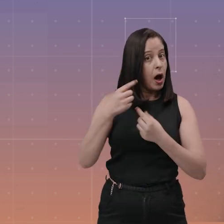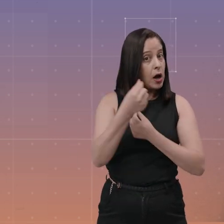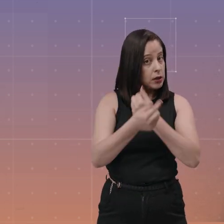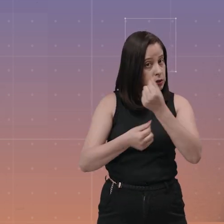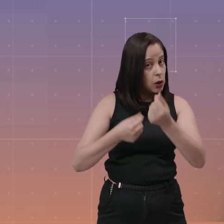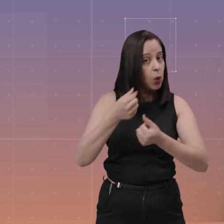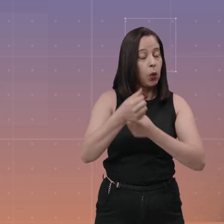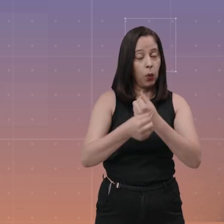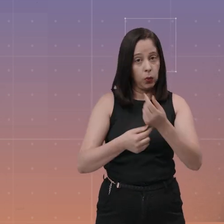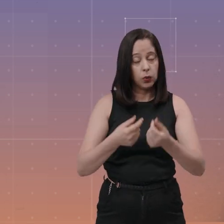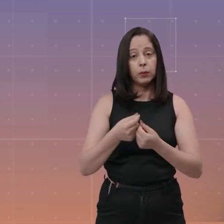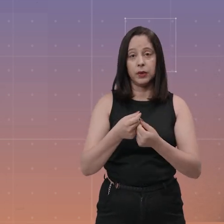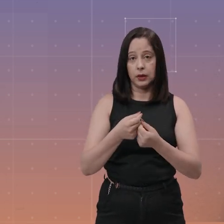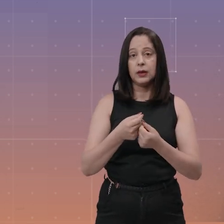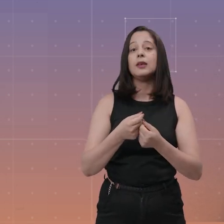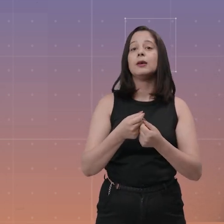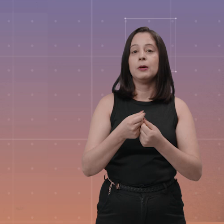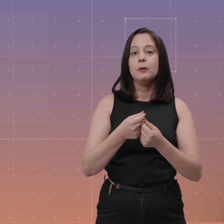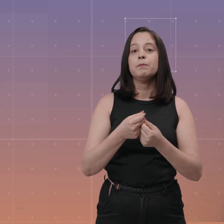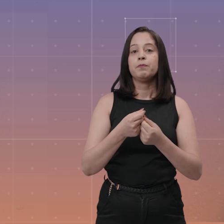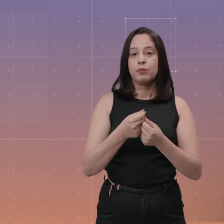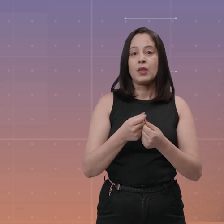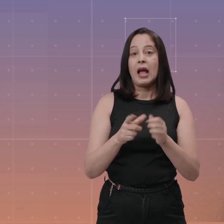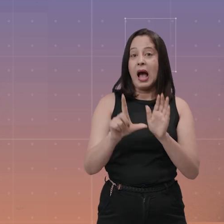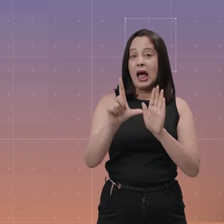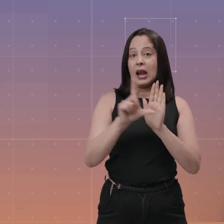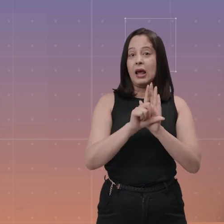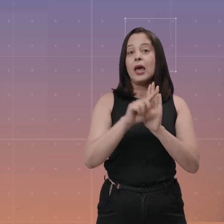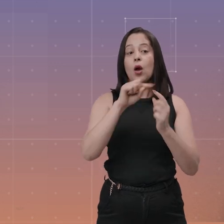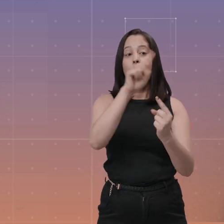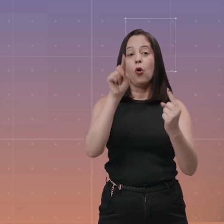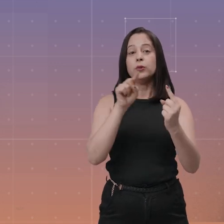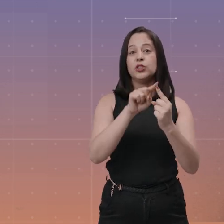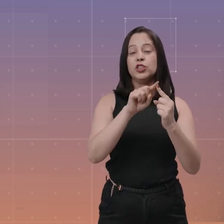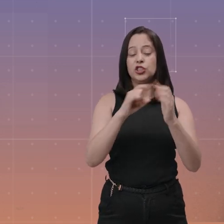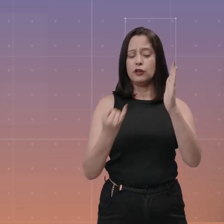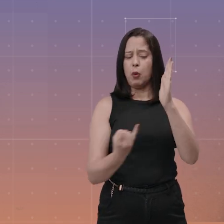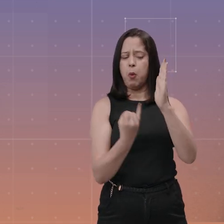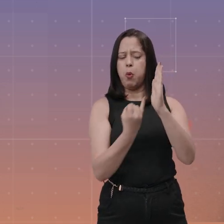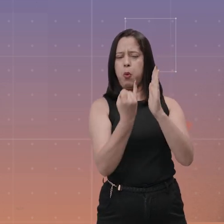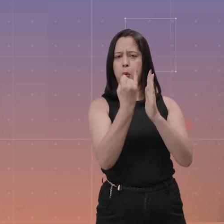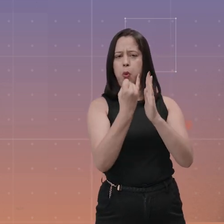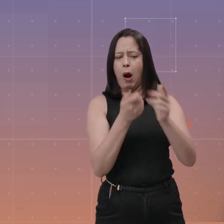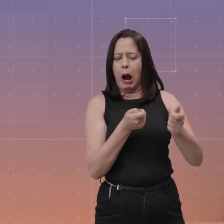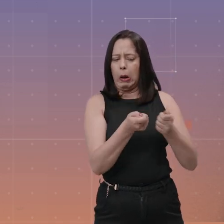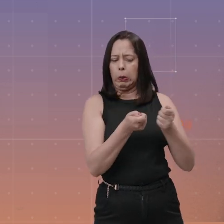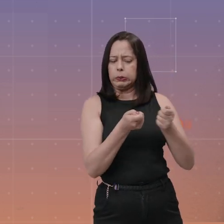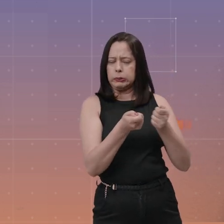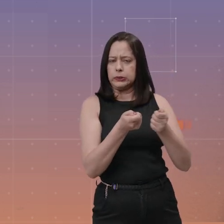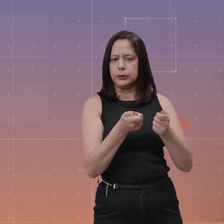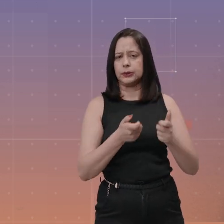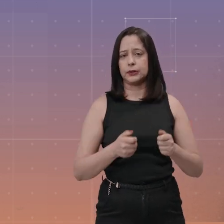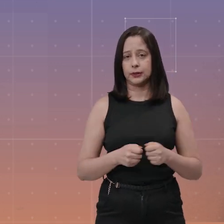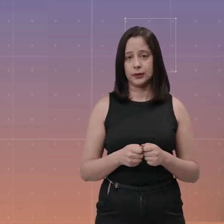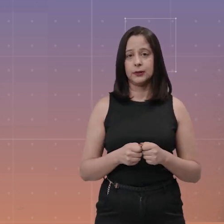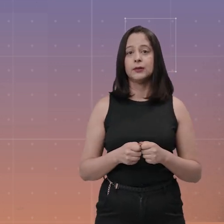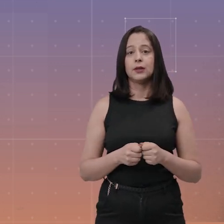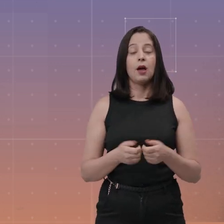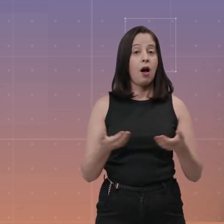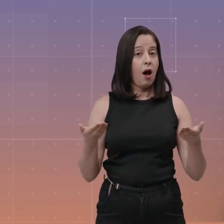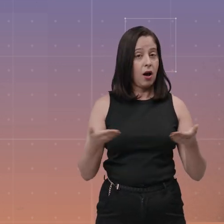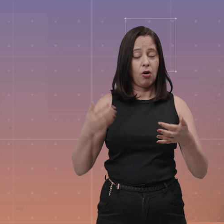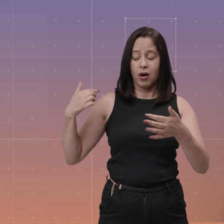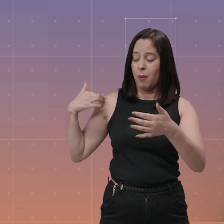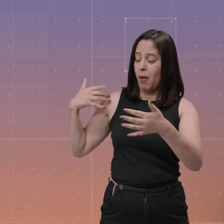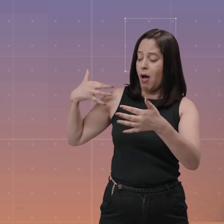nossa economia. A medida foi criada para controlar a inflação da época e organizar a política monetária.